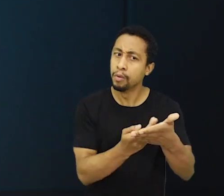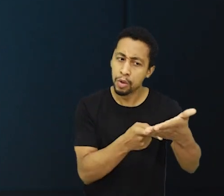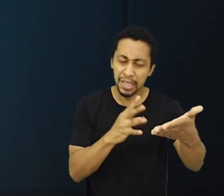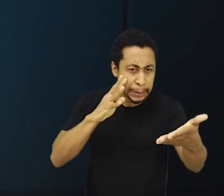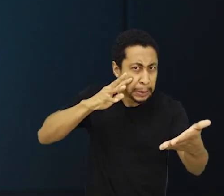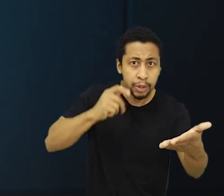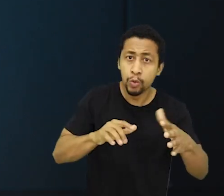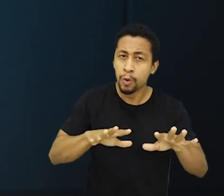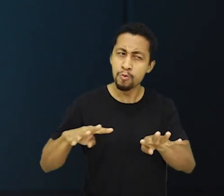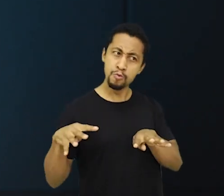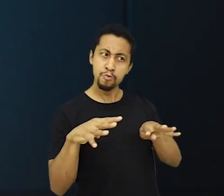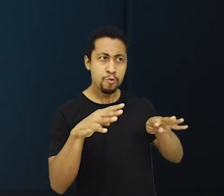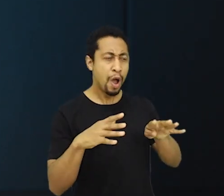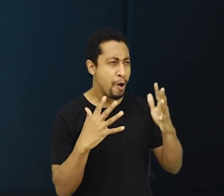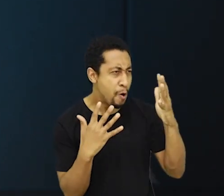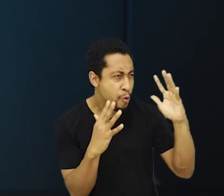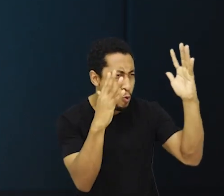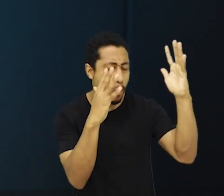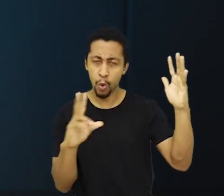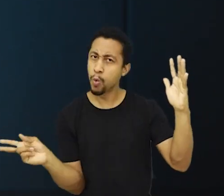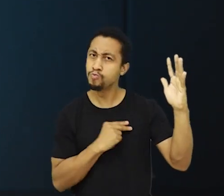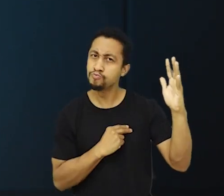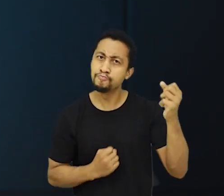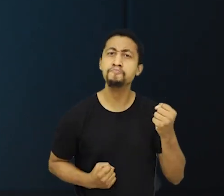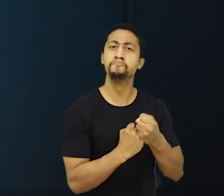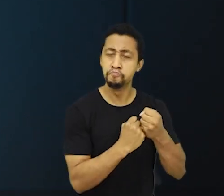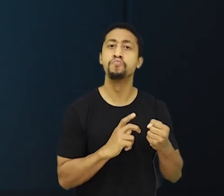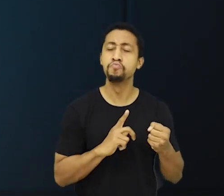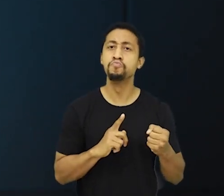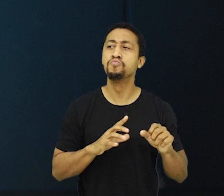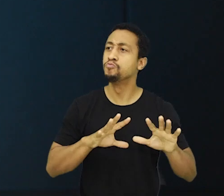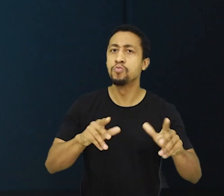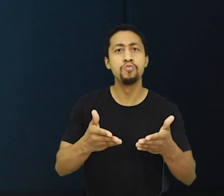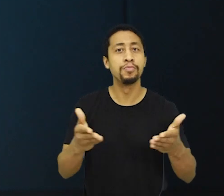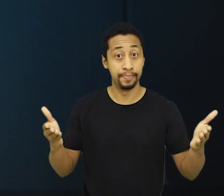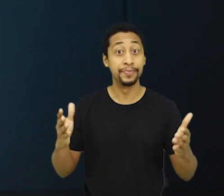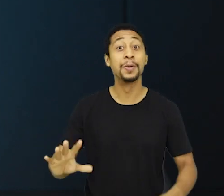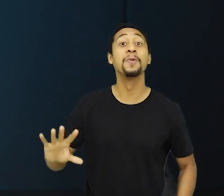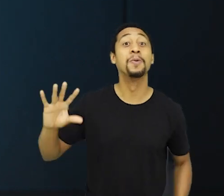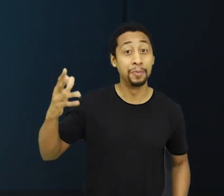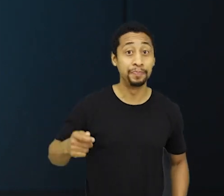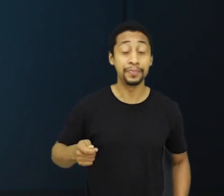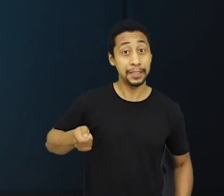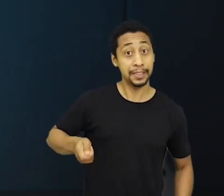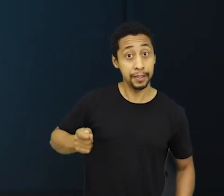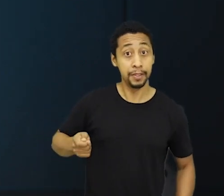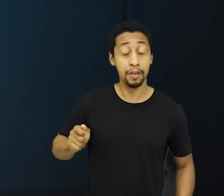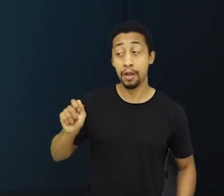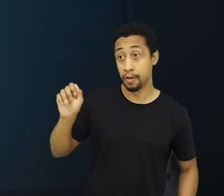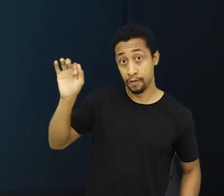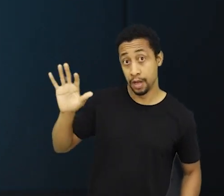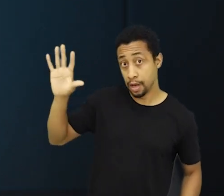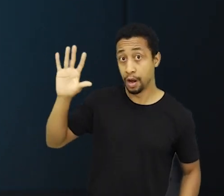unânime a manifestação dos meus colegas em apoio. Tanto que no Tribunal Federal de